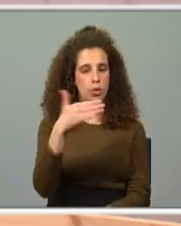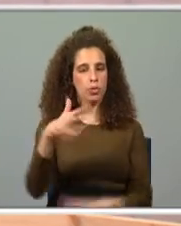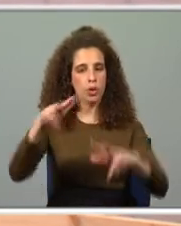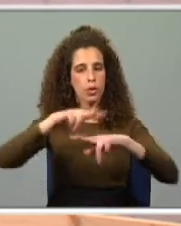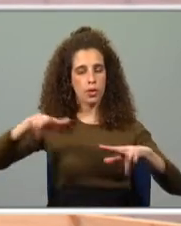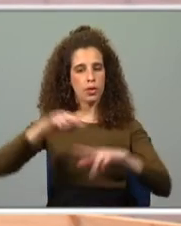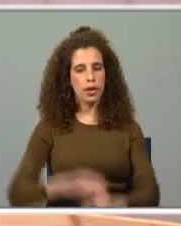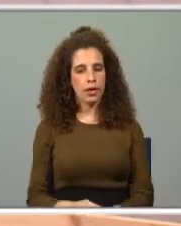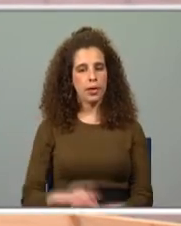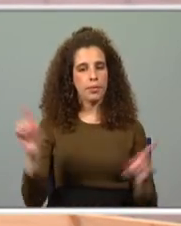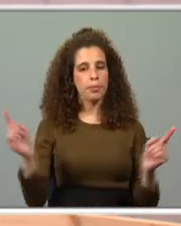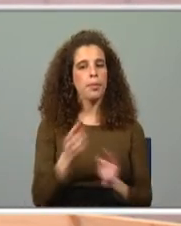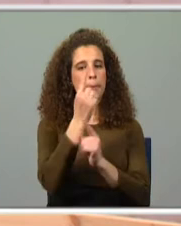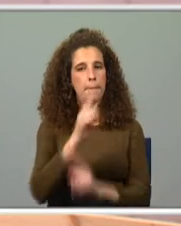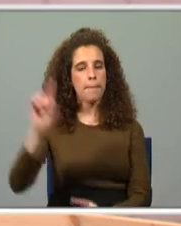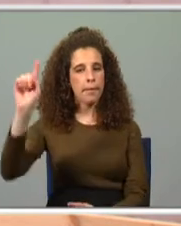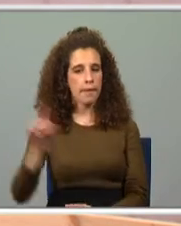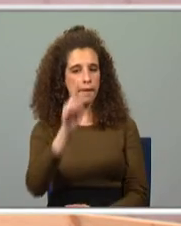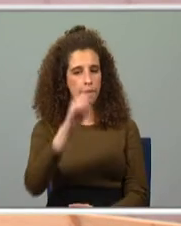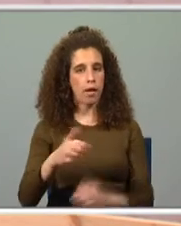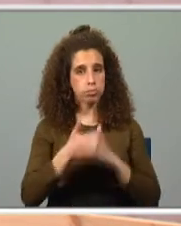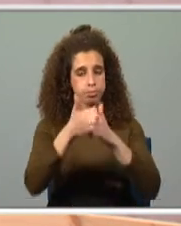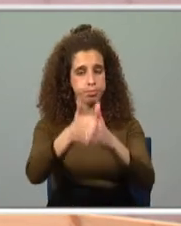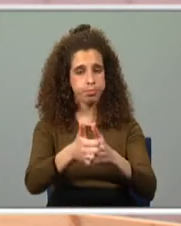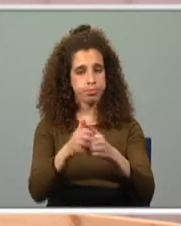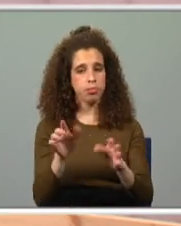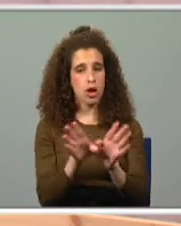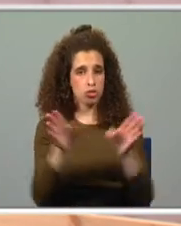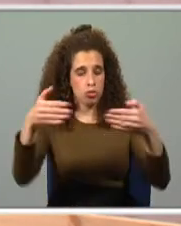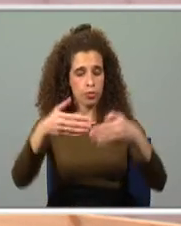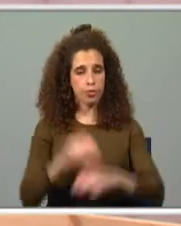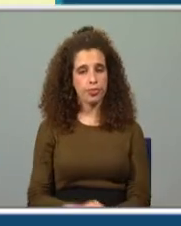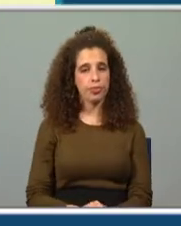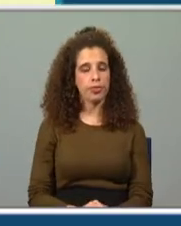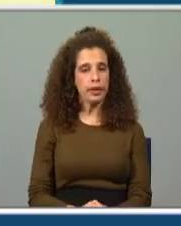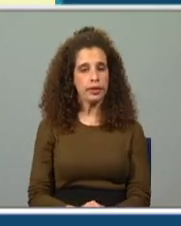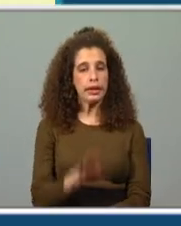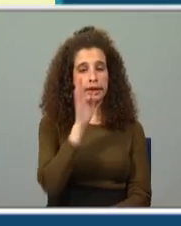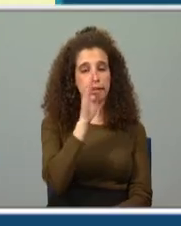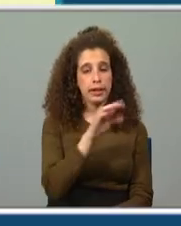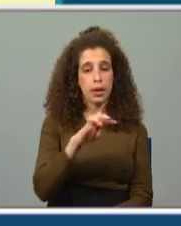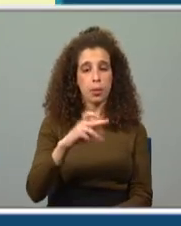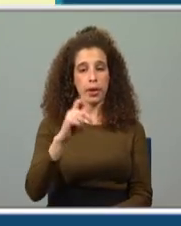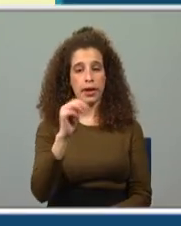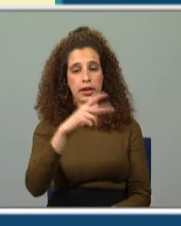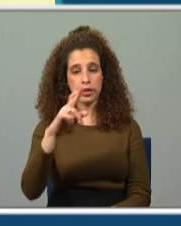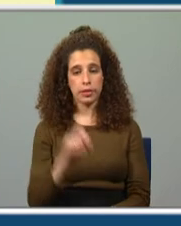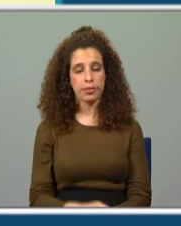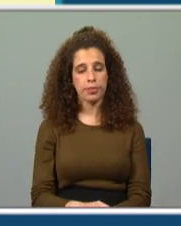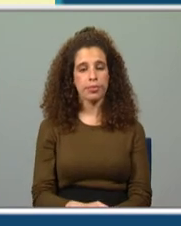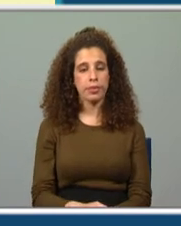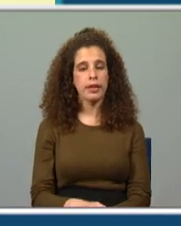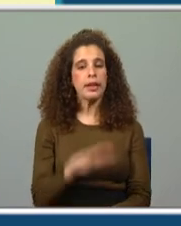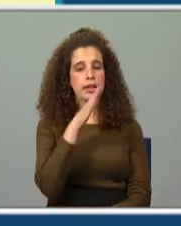no primeiro vídeo, ele estava a dirigir a orquestra com a sua batuta. Então, se é o maestro, será? Muito bem,